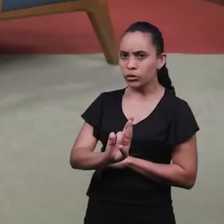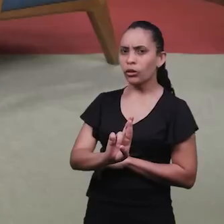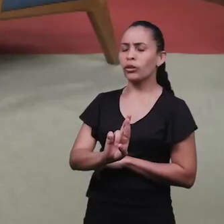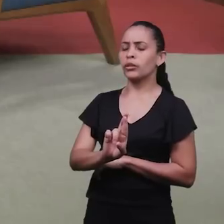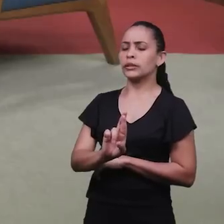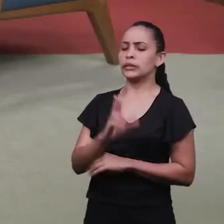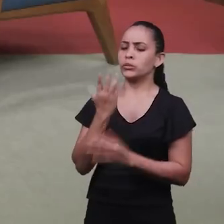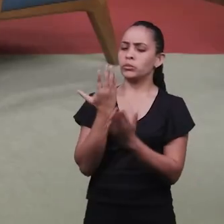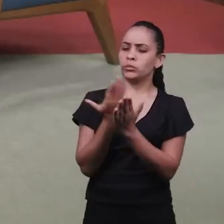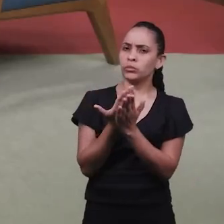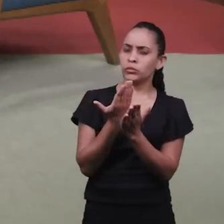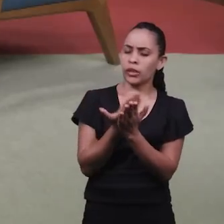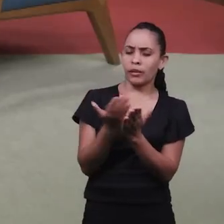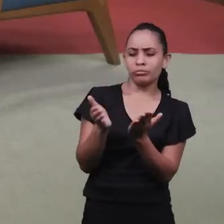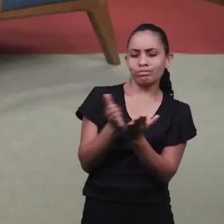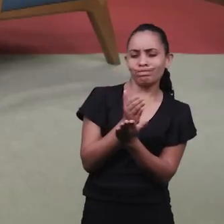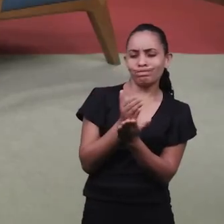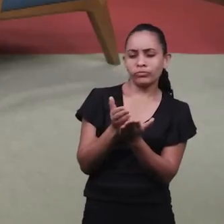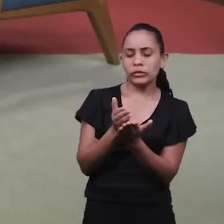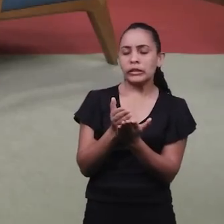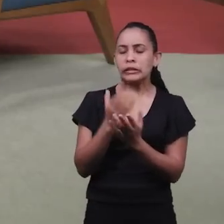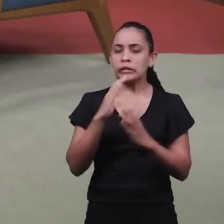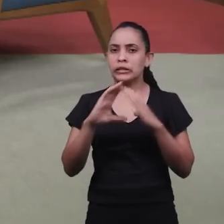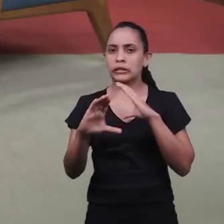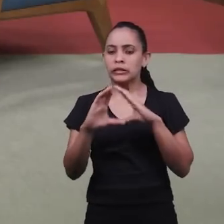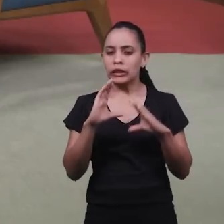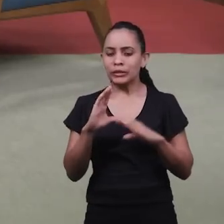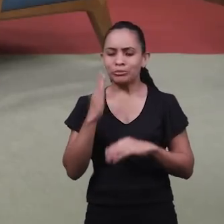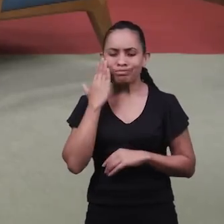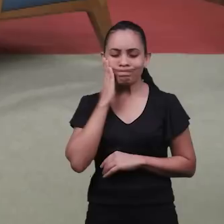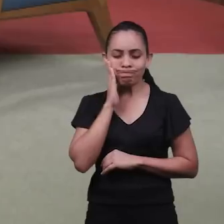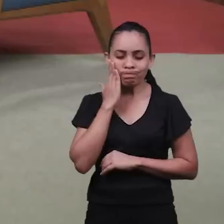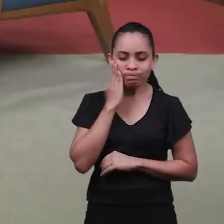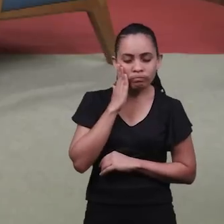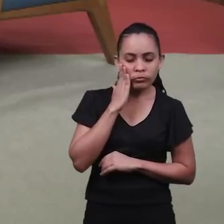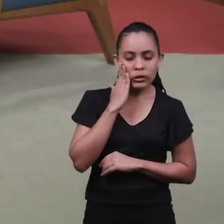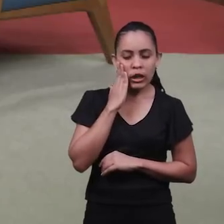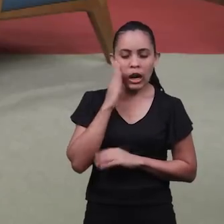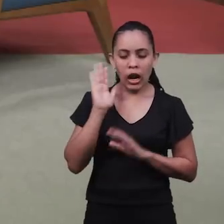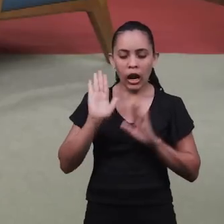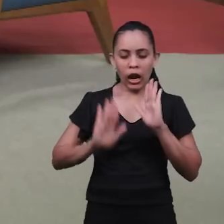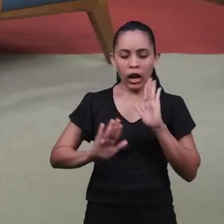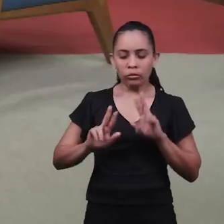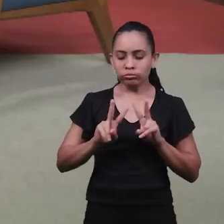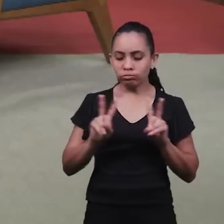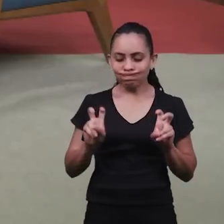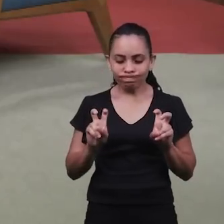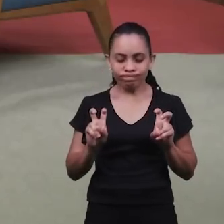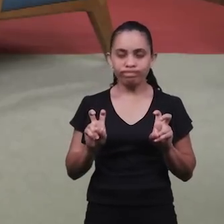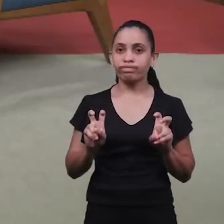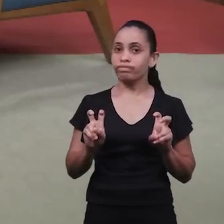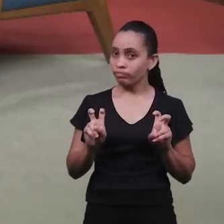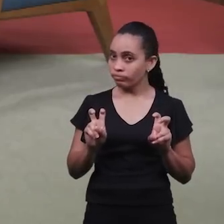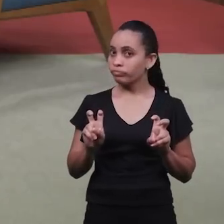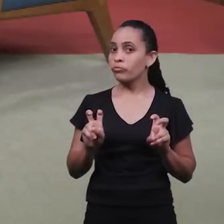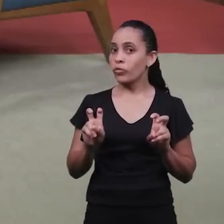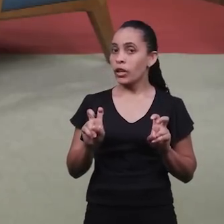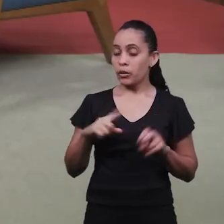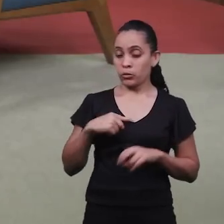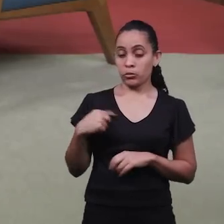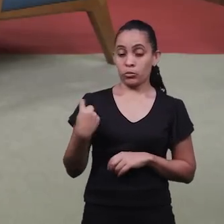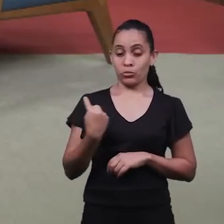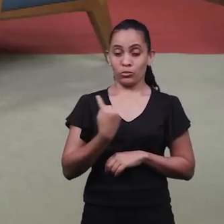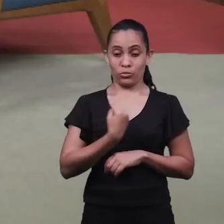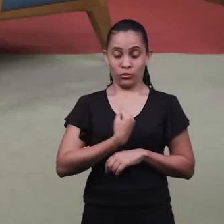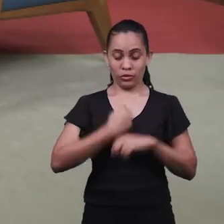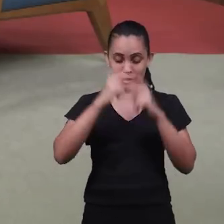que buscaram estudar o livro de Cantares, tiveram muita dificuldade de compreender alguns aspectos do livro. E quando nós saímos